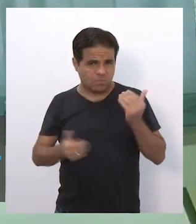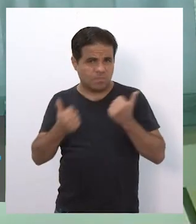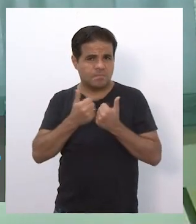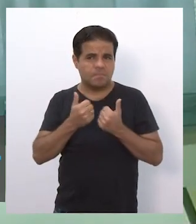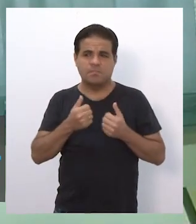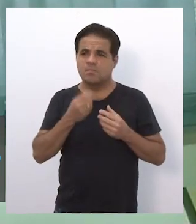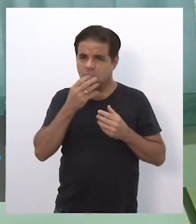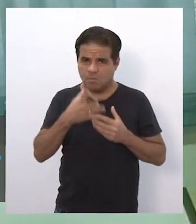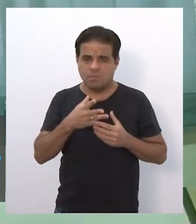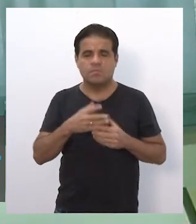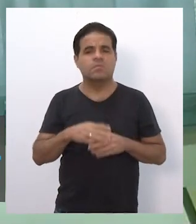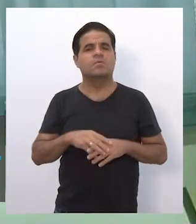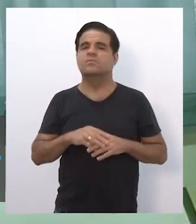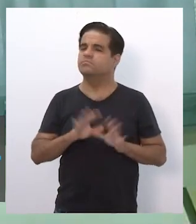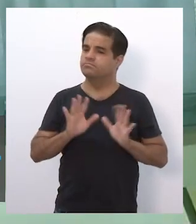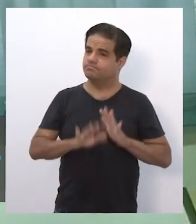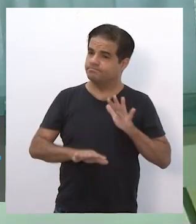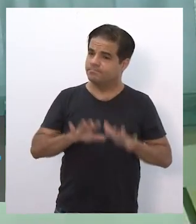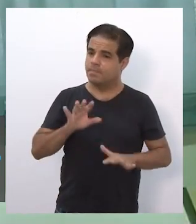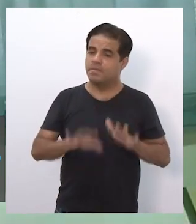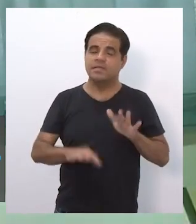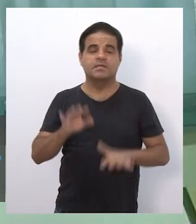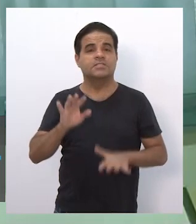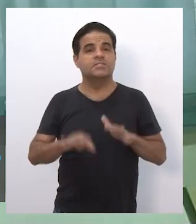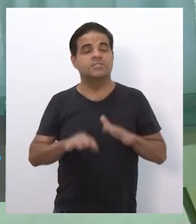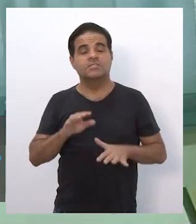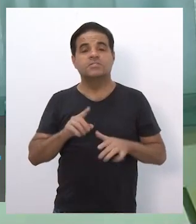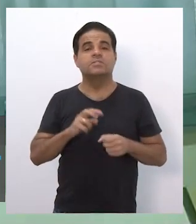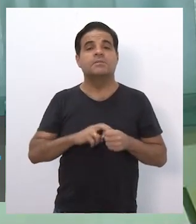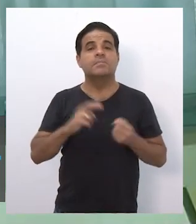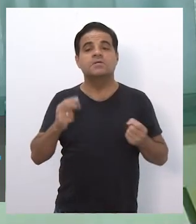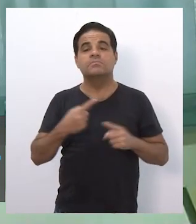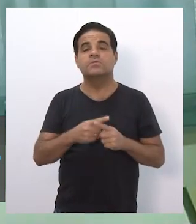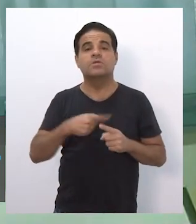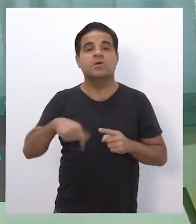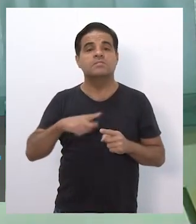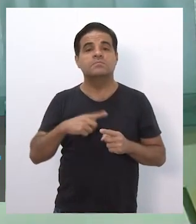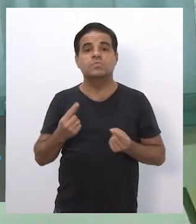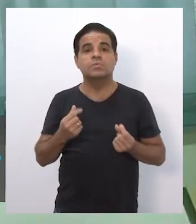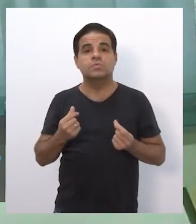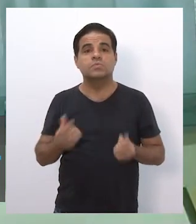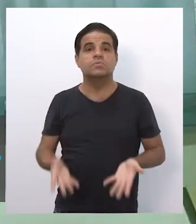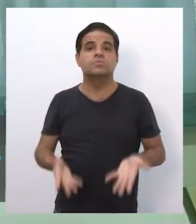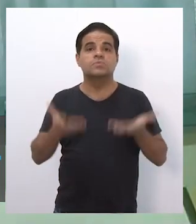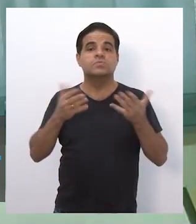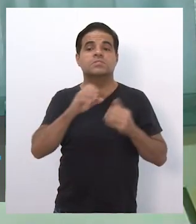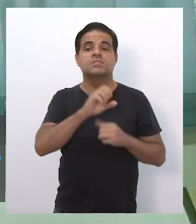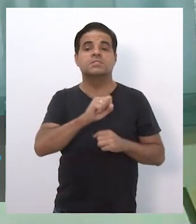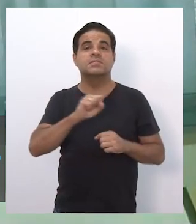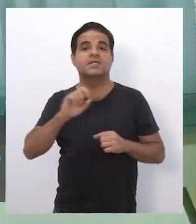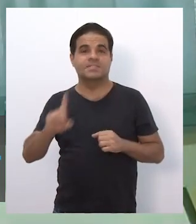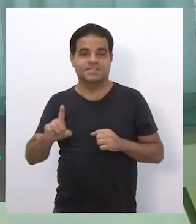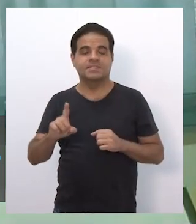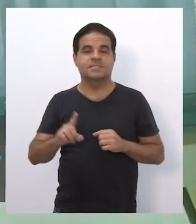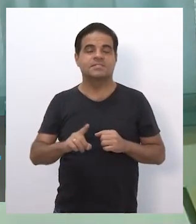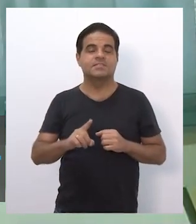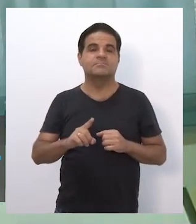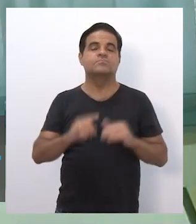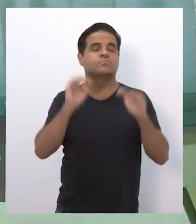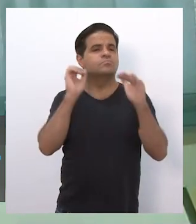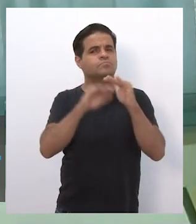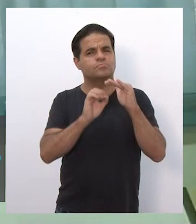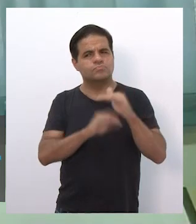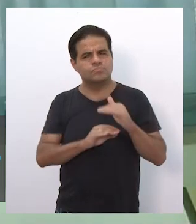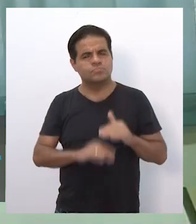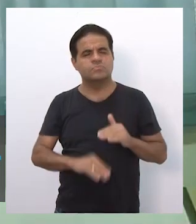depende. Continuo falando que depende. Porque nós temos hoje um alto custo também do SSD por giga de arquivamento, tá?